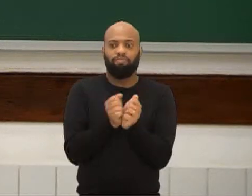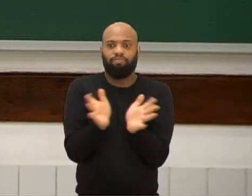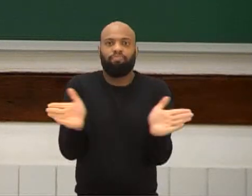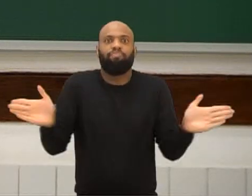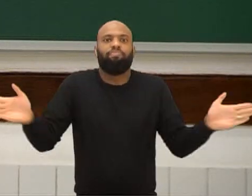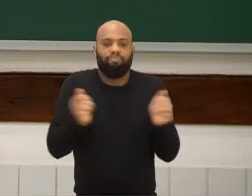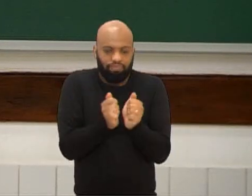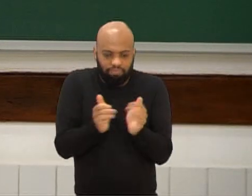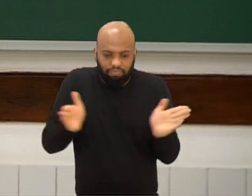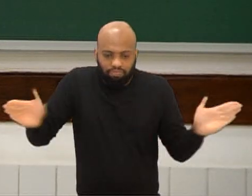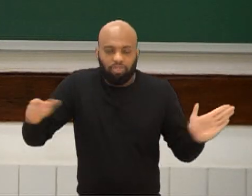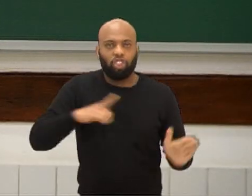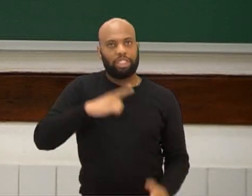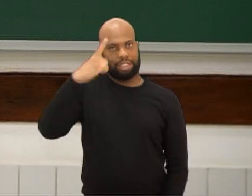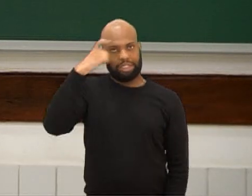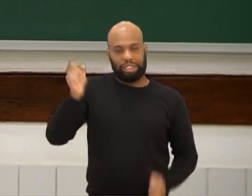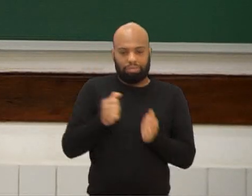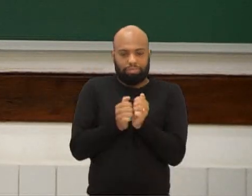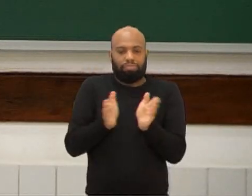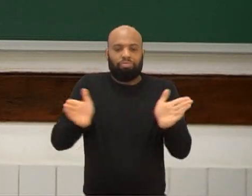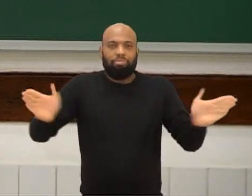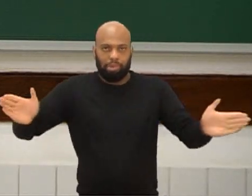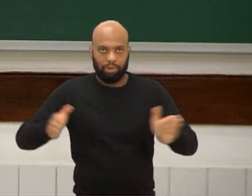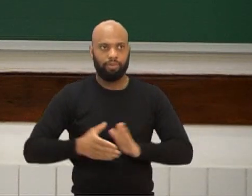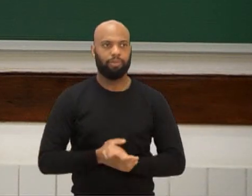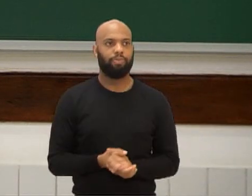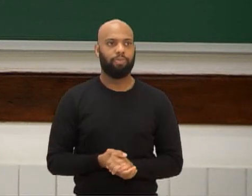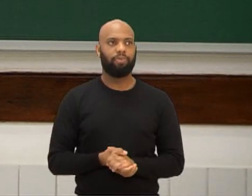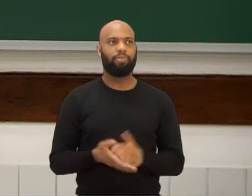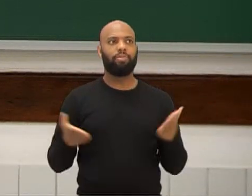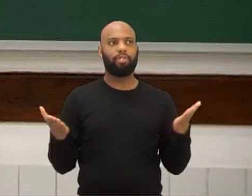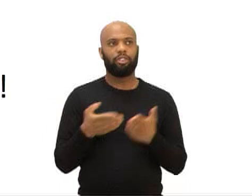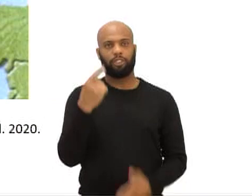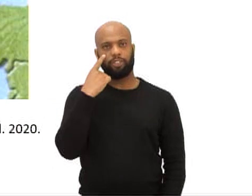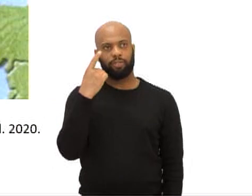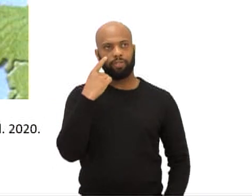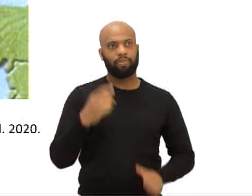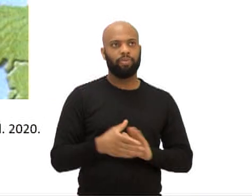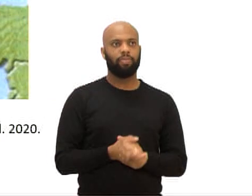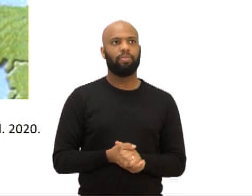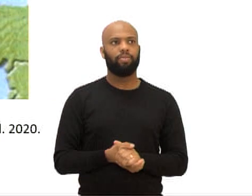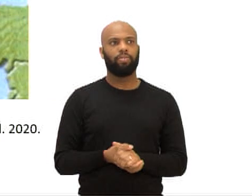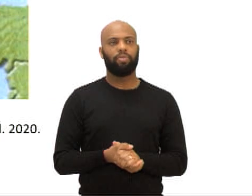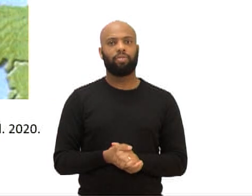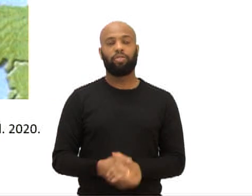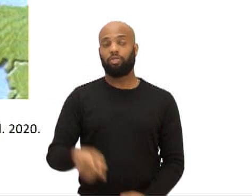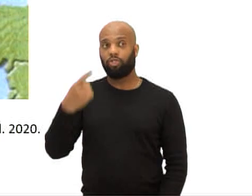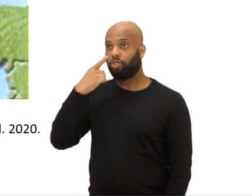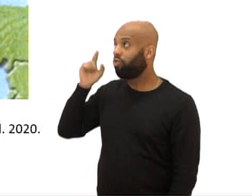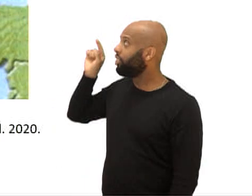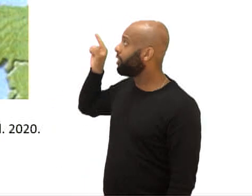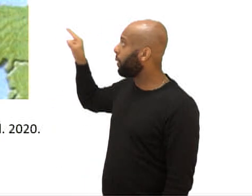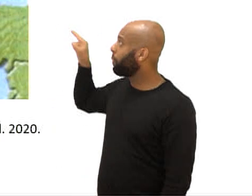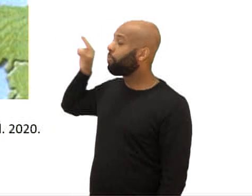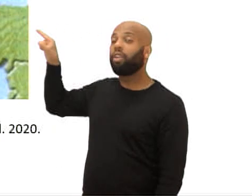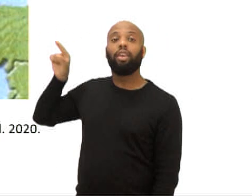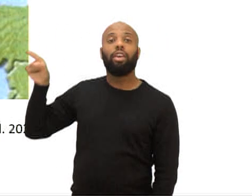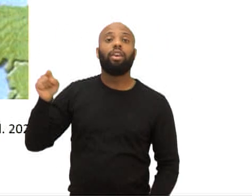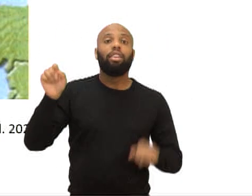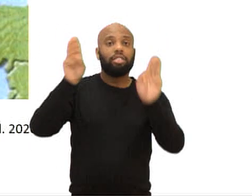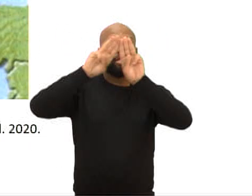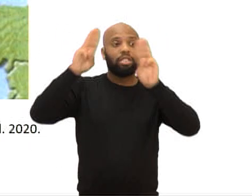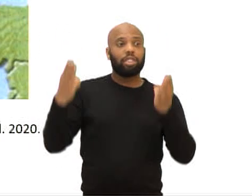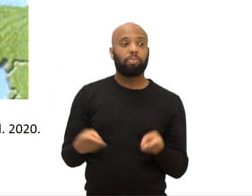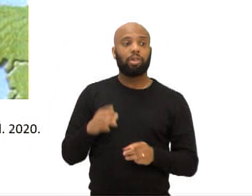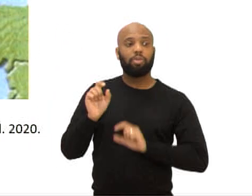polarizando, bipolarizando o mundo. Vamos dar uma olhada? Olha só, esse mapa